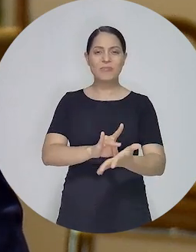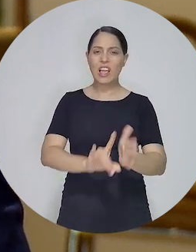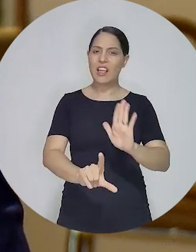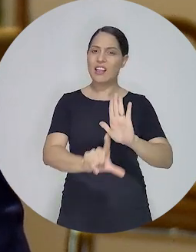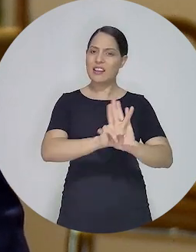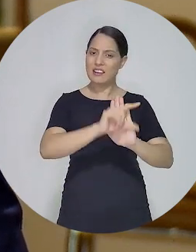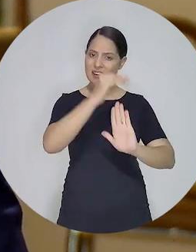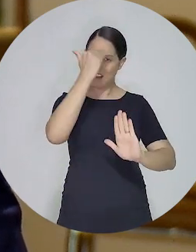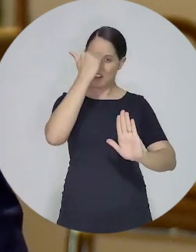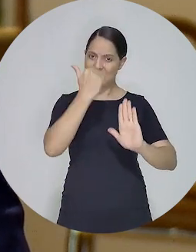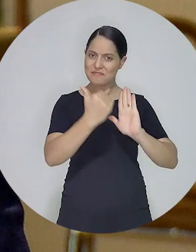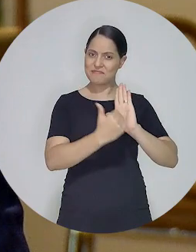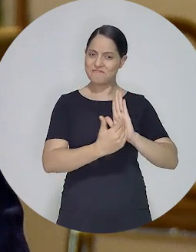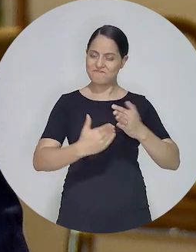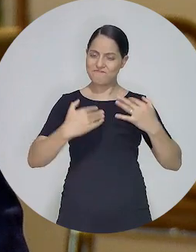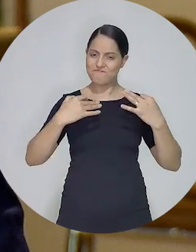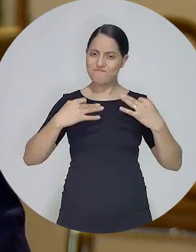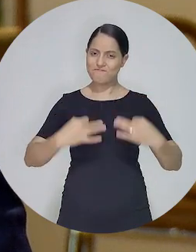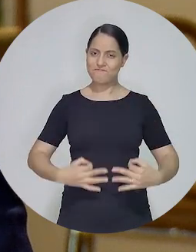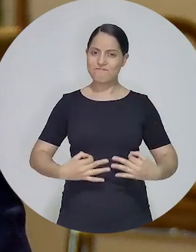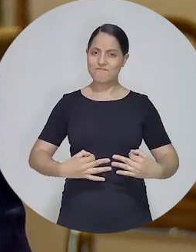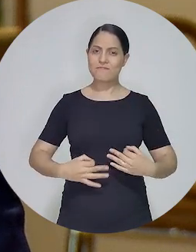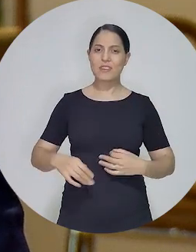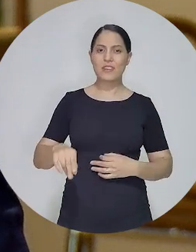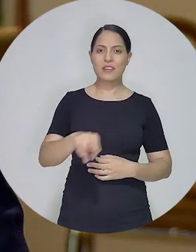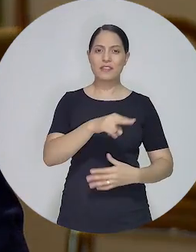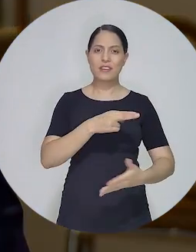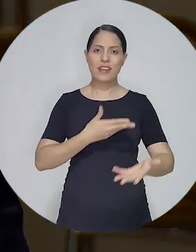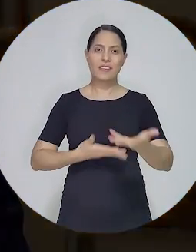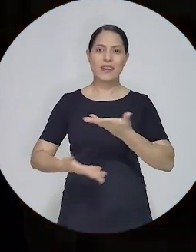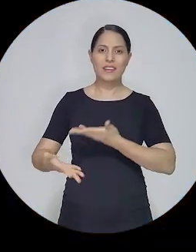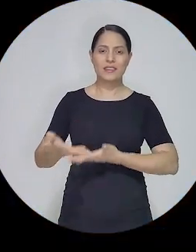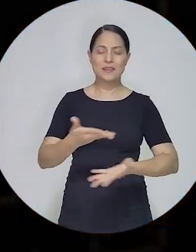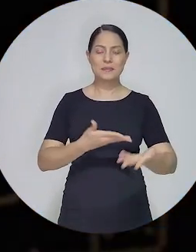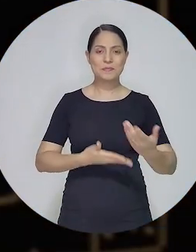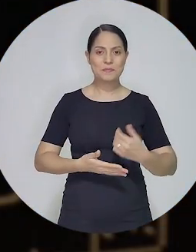humanizada, leal, honesta, fraterna.